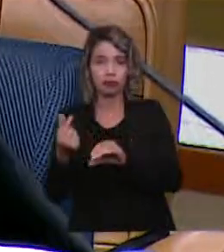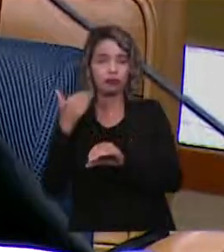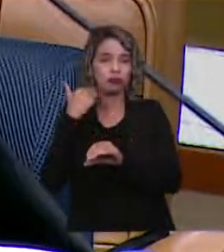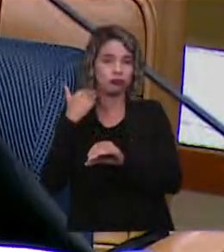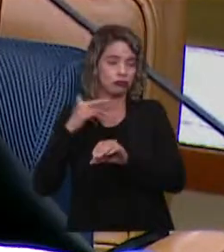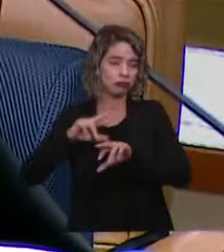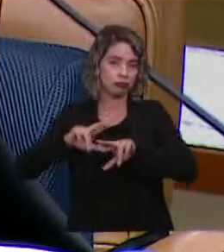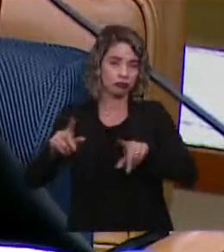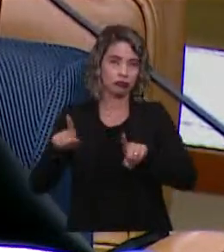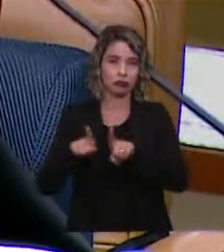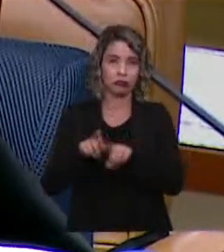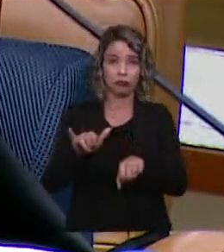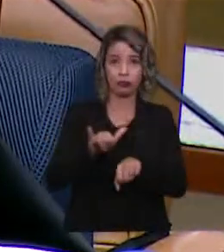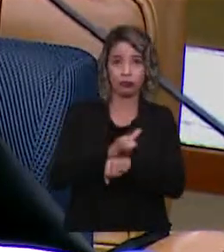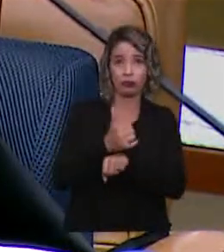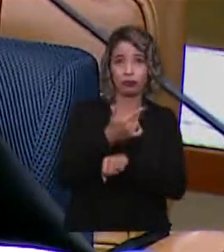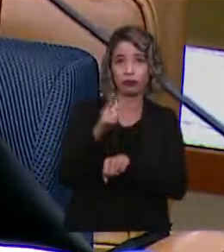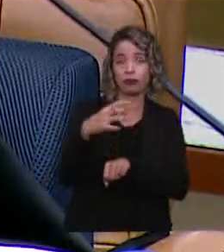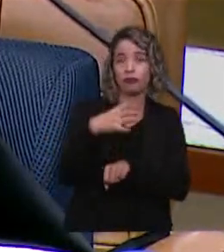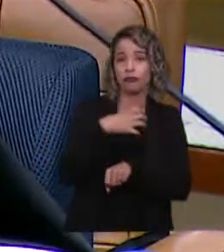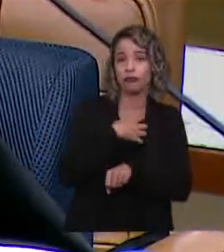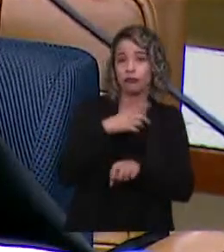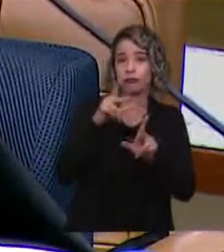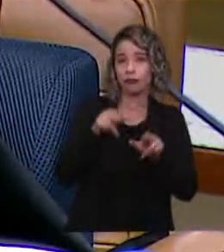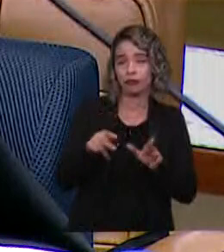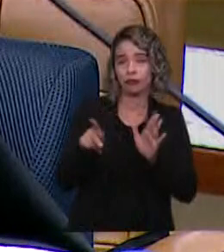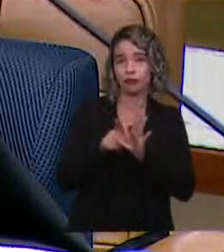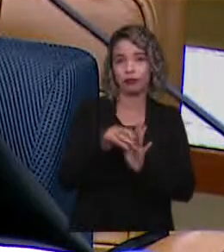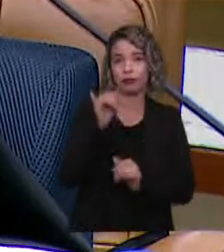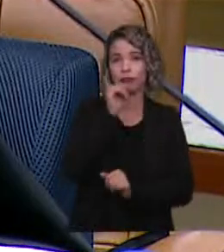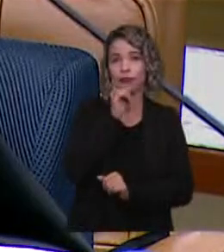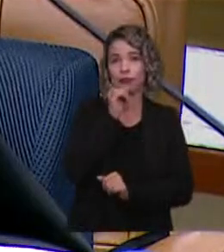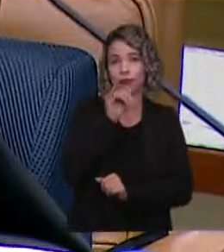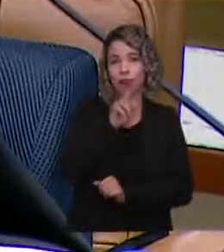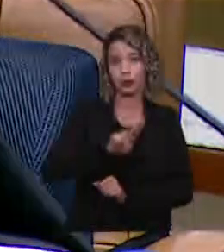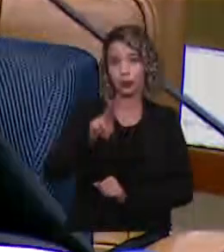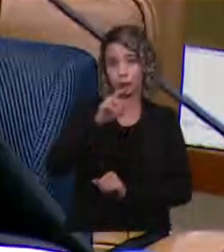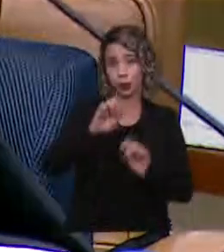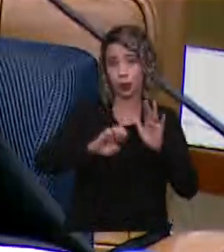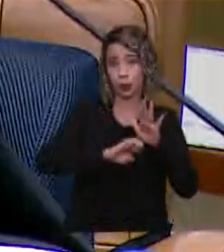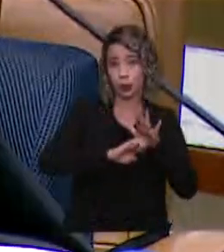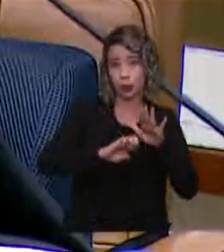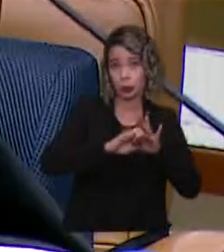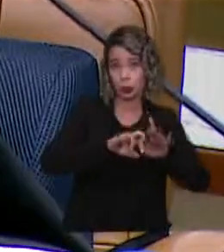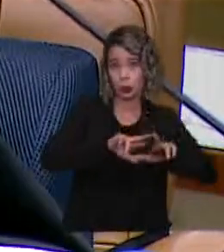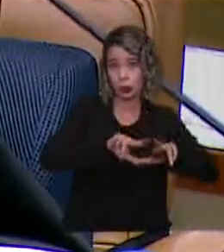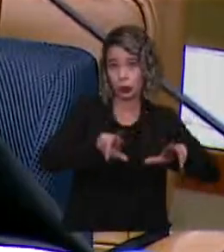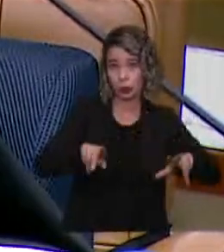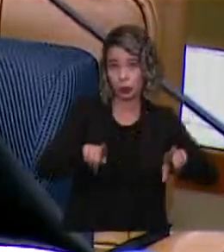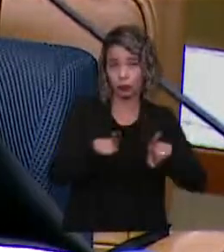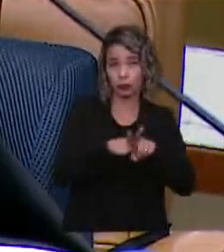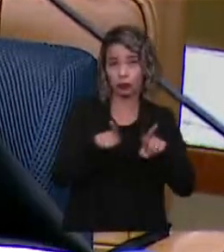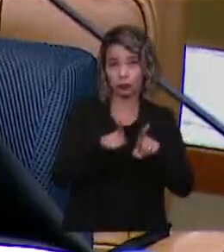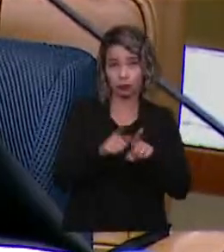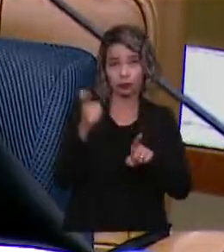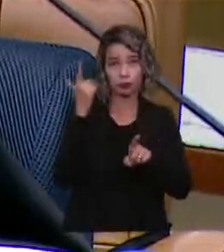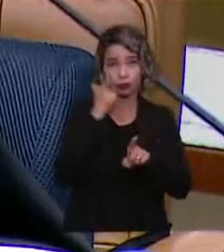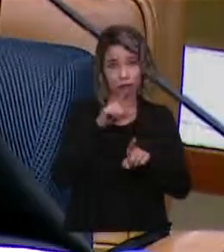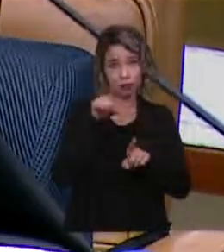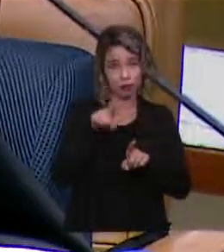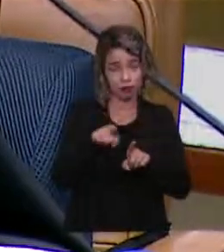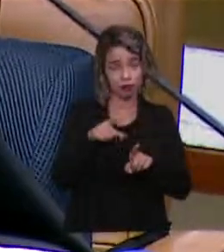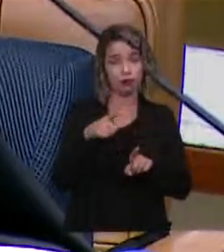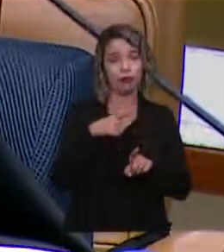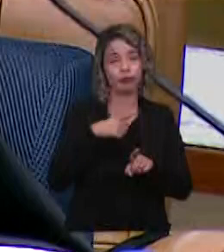corrente, lavagem de outra forma, via utilização de pessoas jurídicas, e aí estabelecer esse concurso